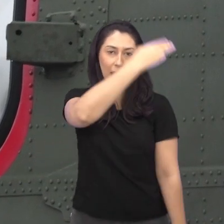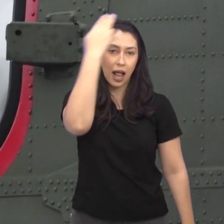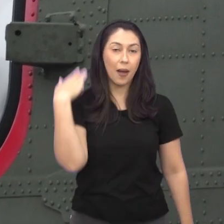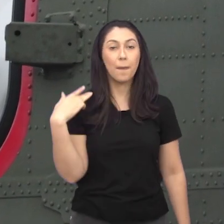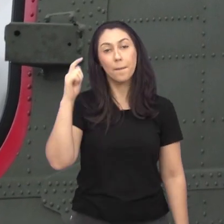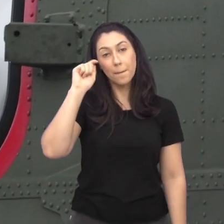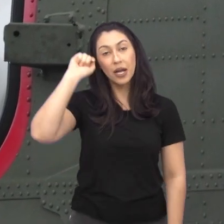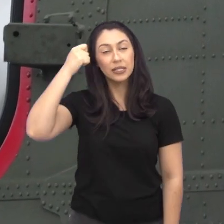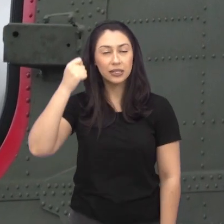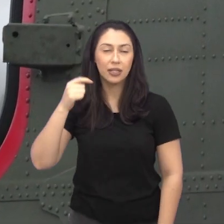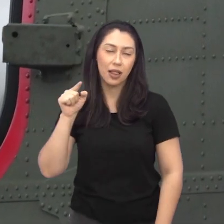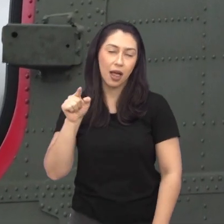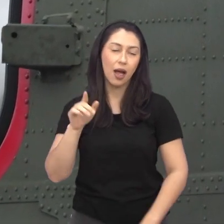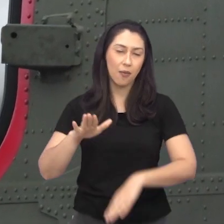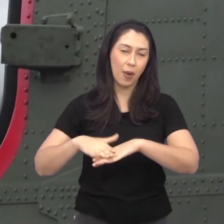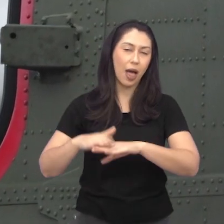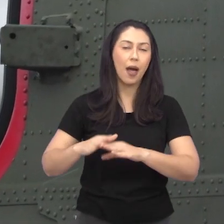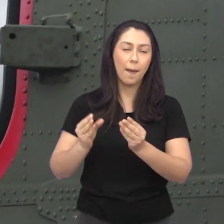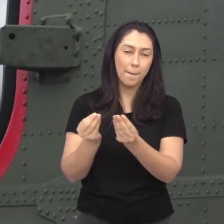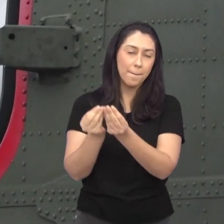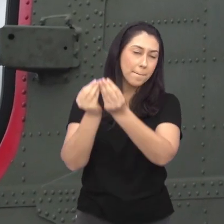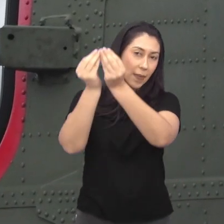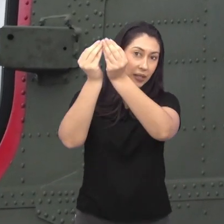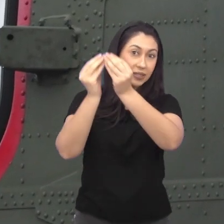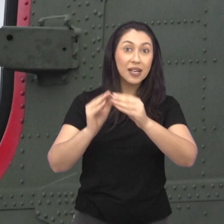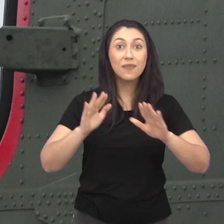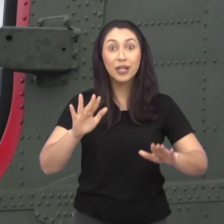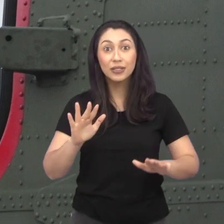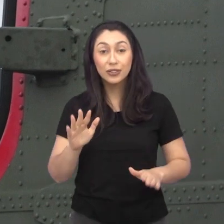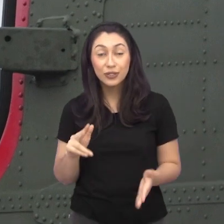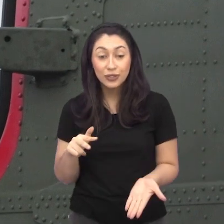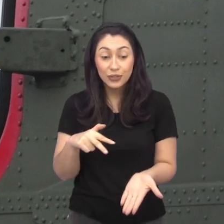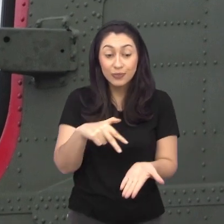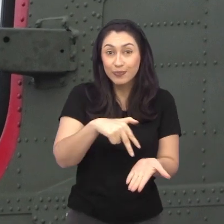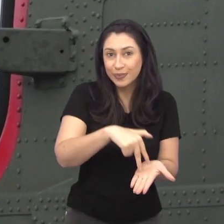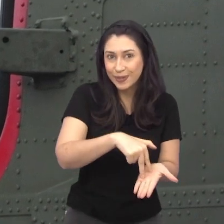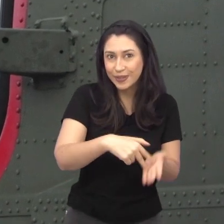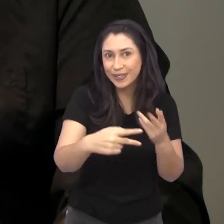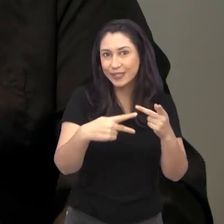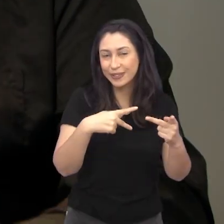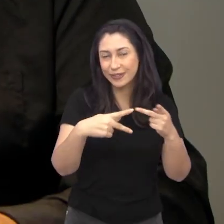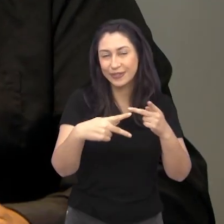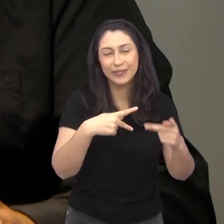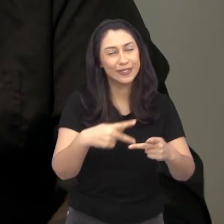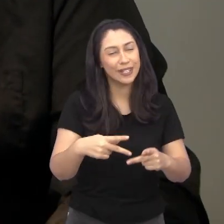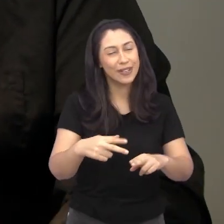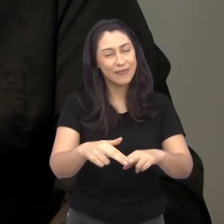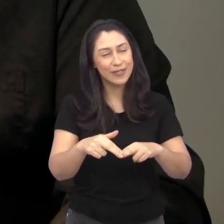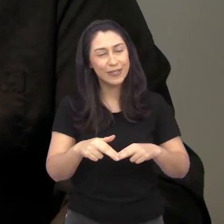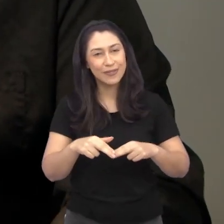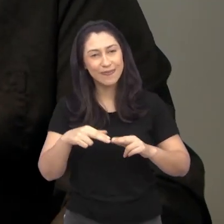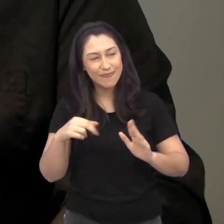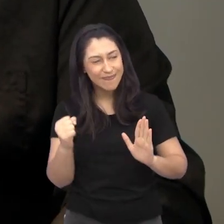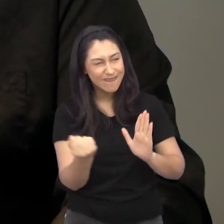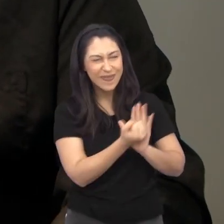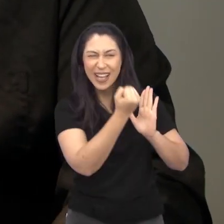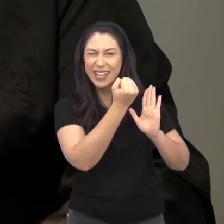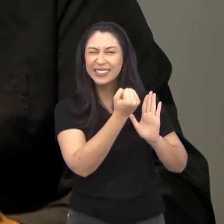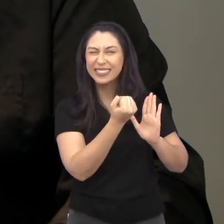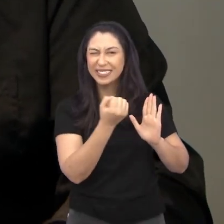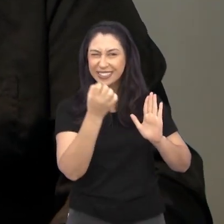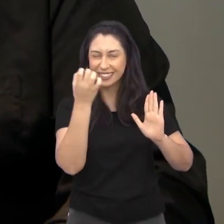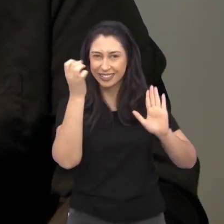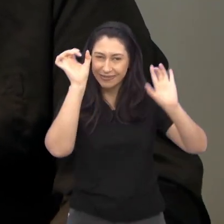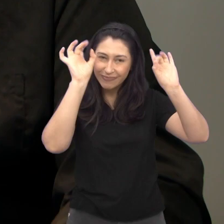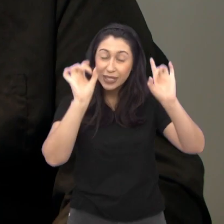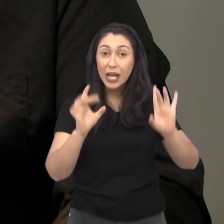realizar lá algumas missas e tal. Mas ele pisou aqui no solo de São José dos Campos, né? Então foi um momento, acho que muito marcante, assim. Eu tive